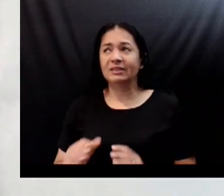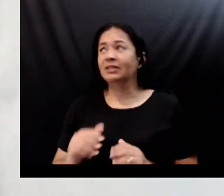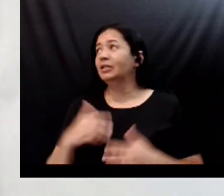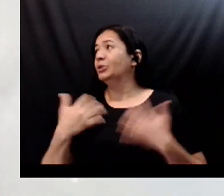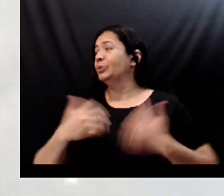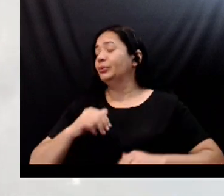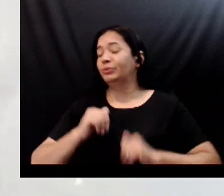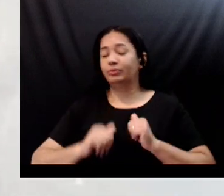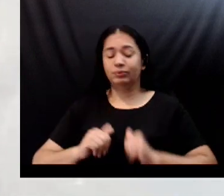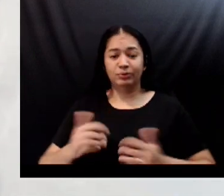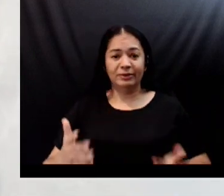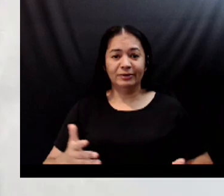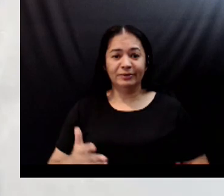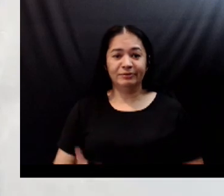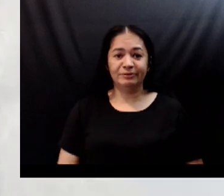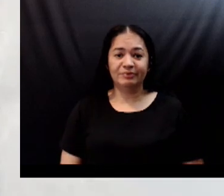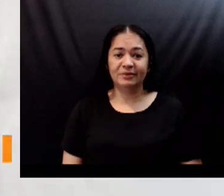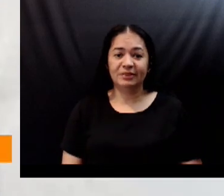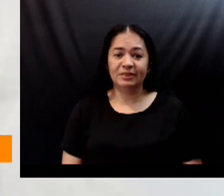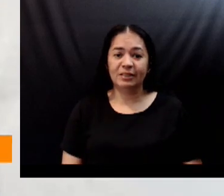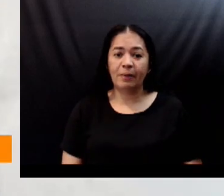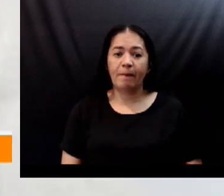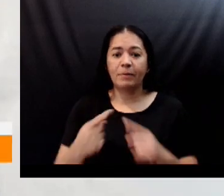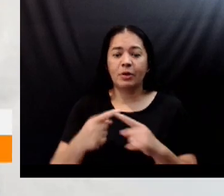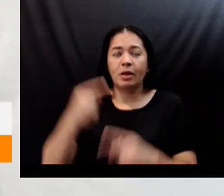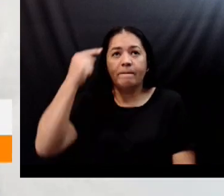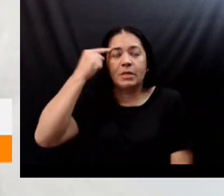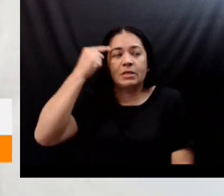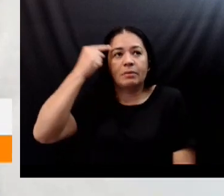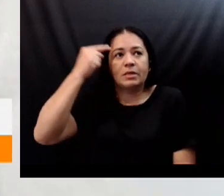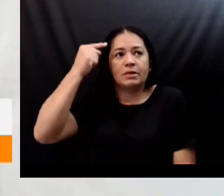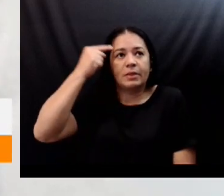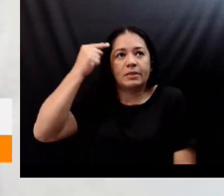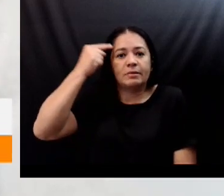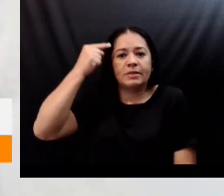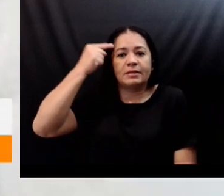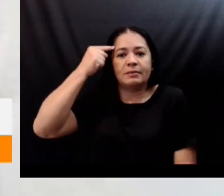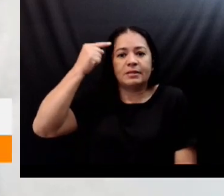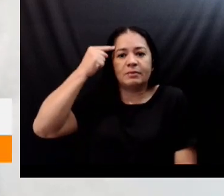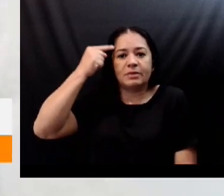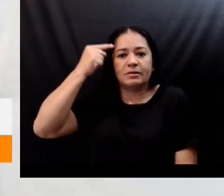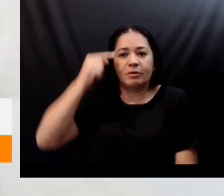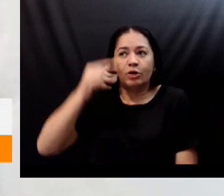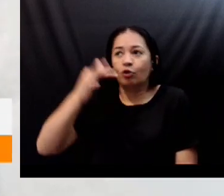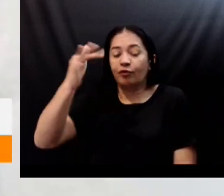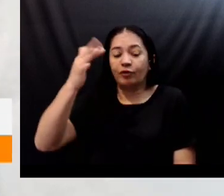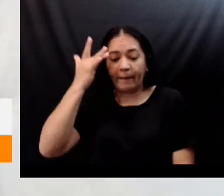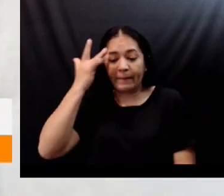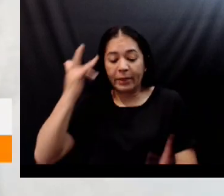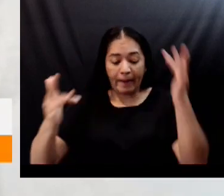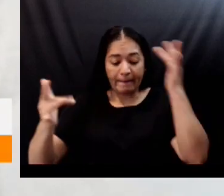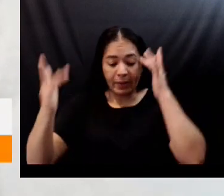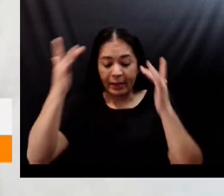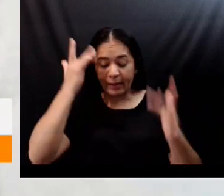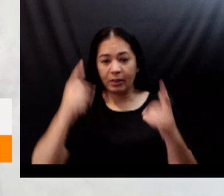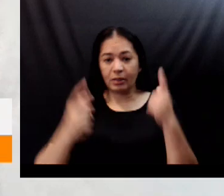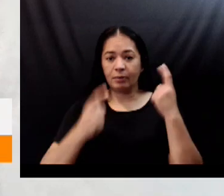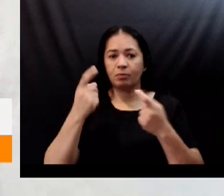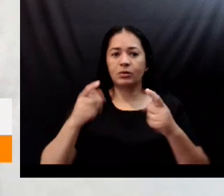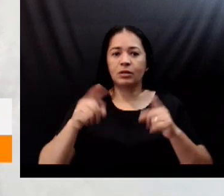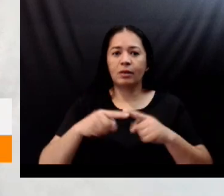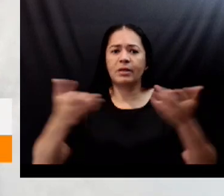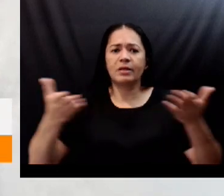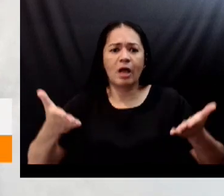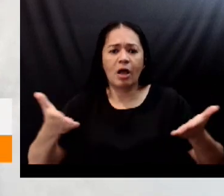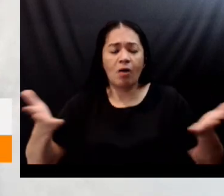É excesso de pensamento no futuro. Você está sempre preocupada com o amanhã e o agora. E o hoje. Que